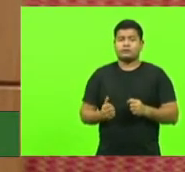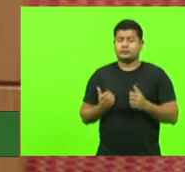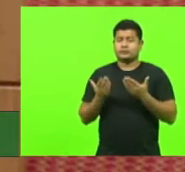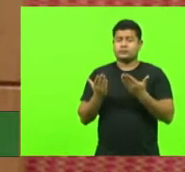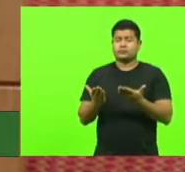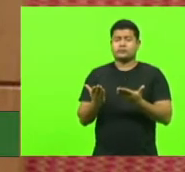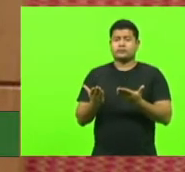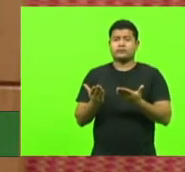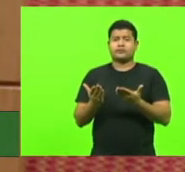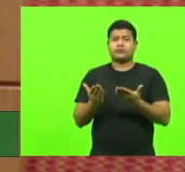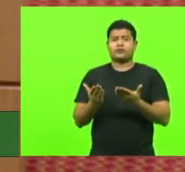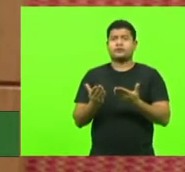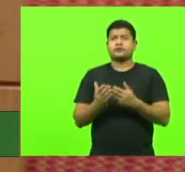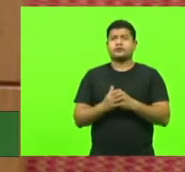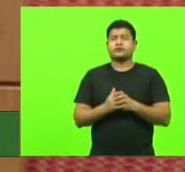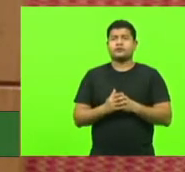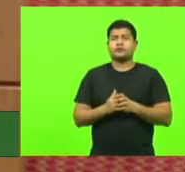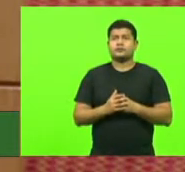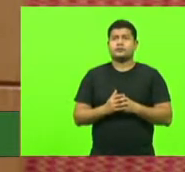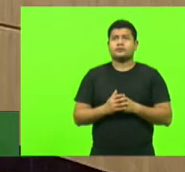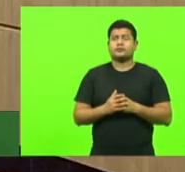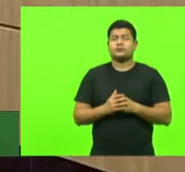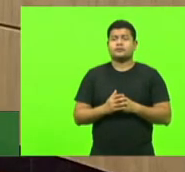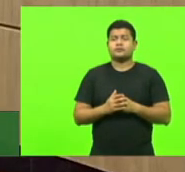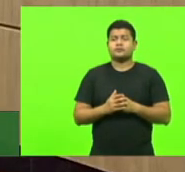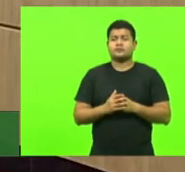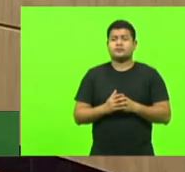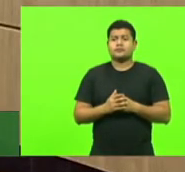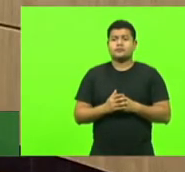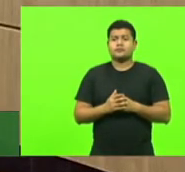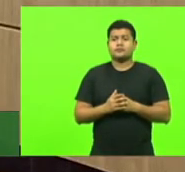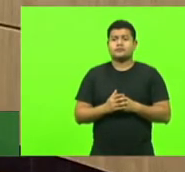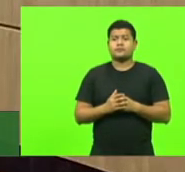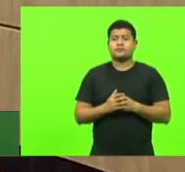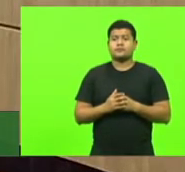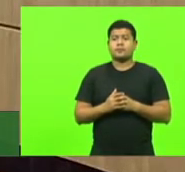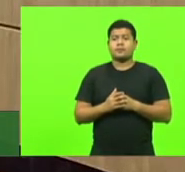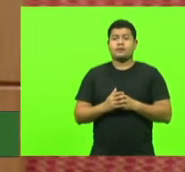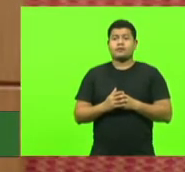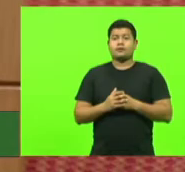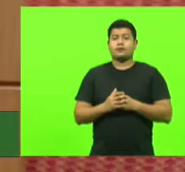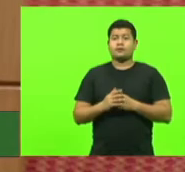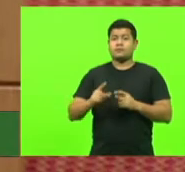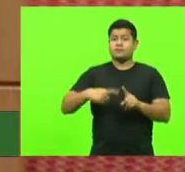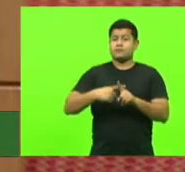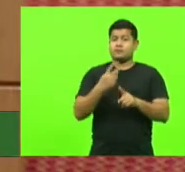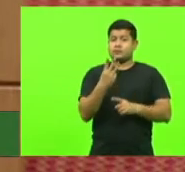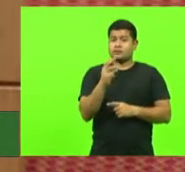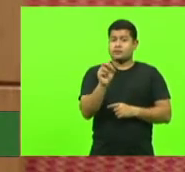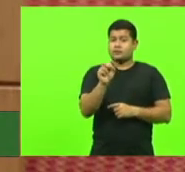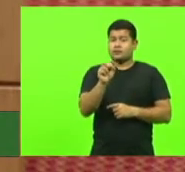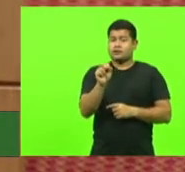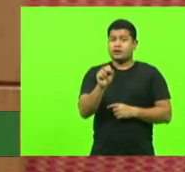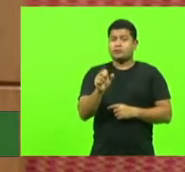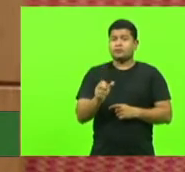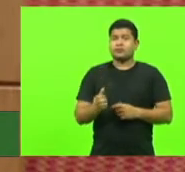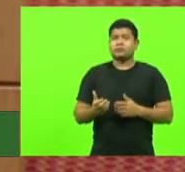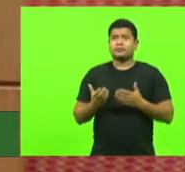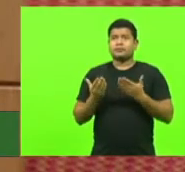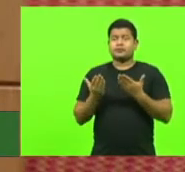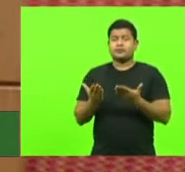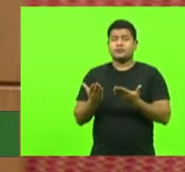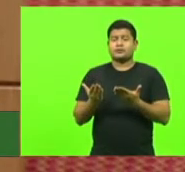Mais 30 segundos, deputado. que não seria a competência do Estado, quem